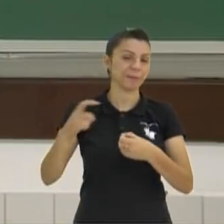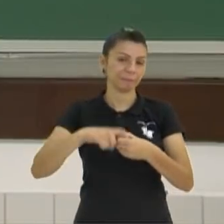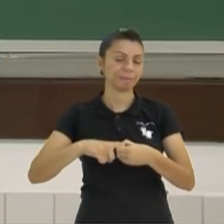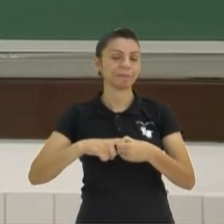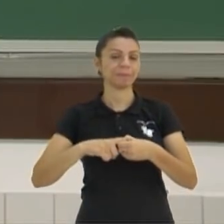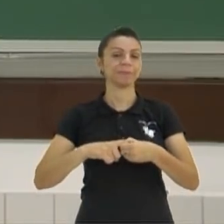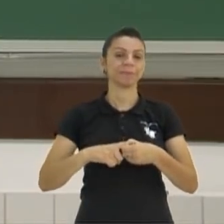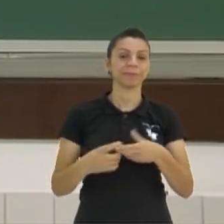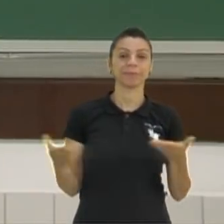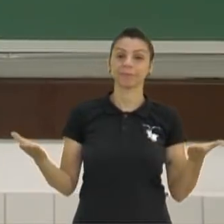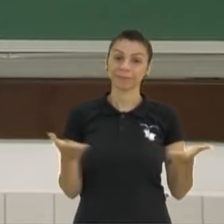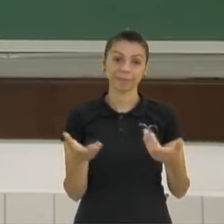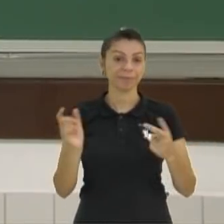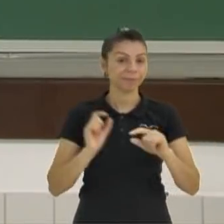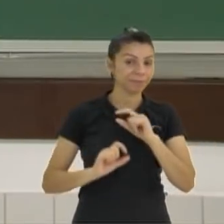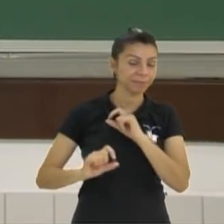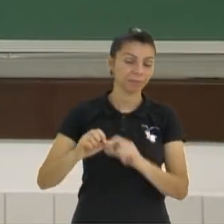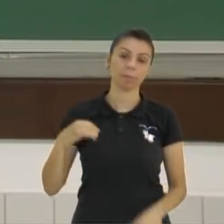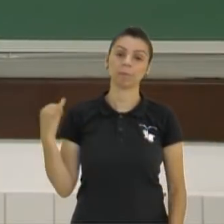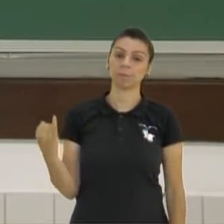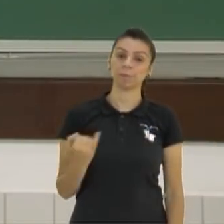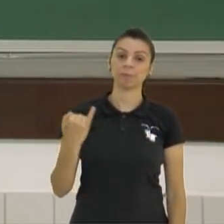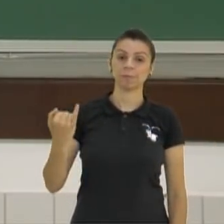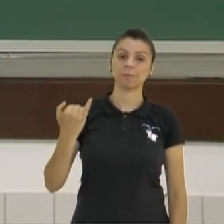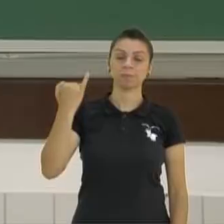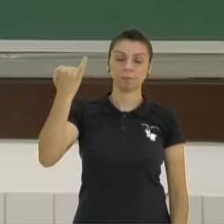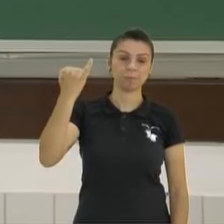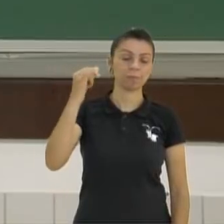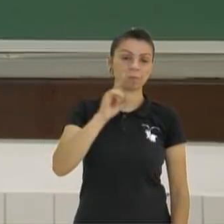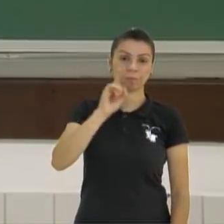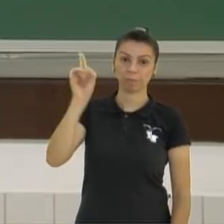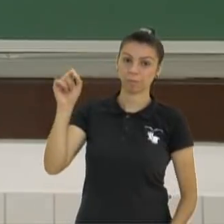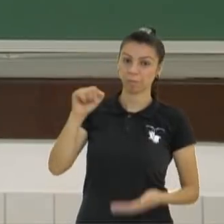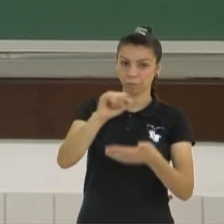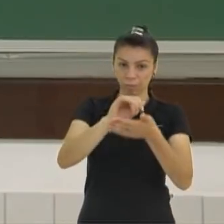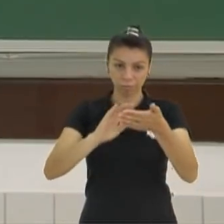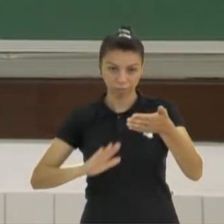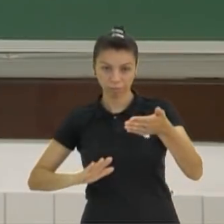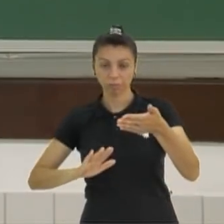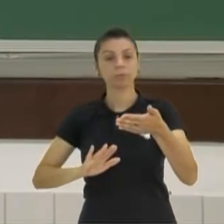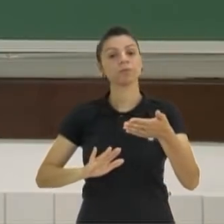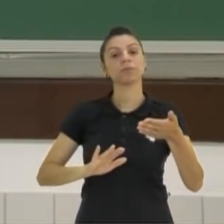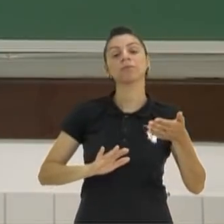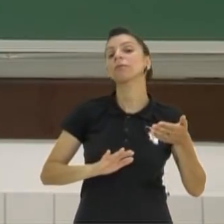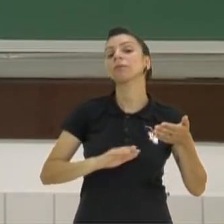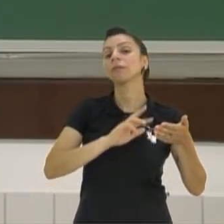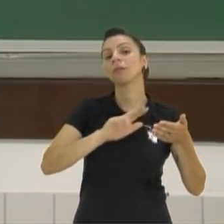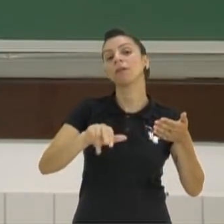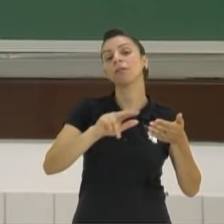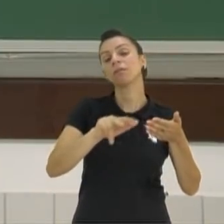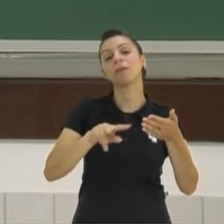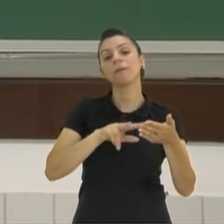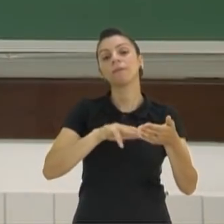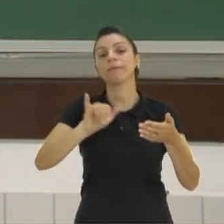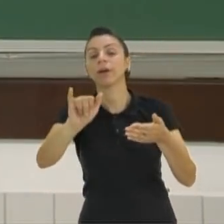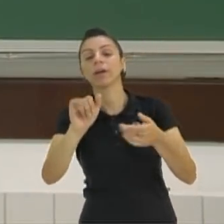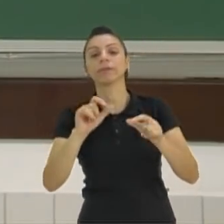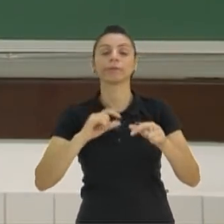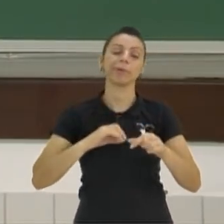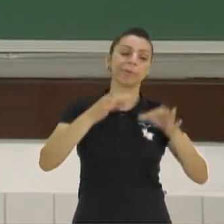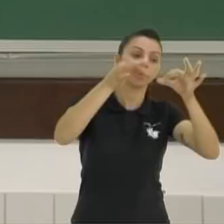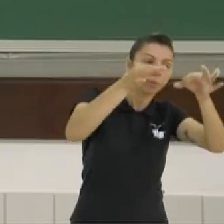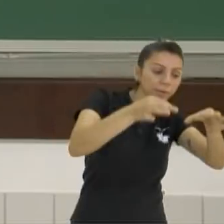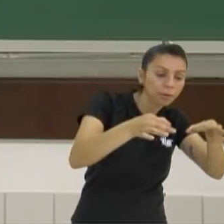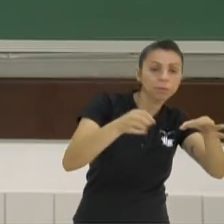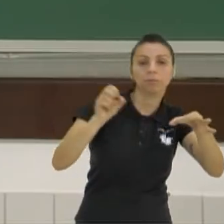Voltamos. Agora, o importante nesta atividade é que não vai ter necessariamente um certo